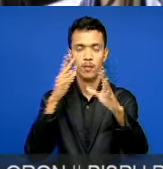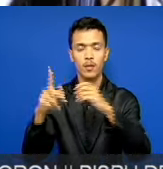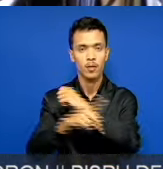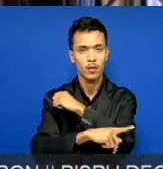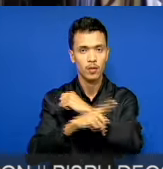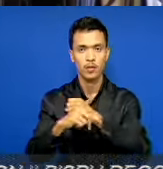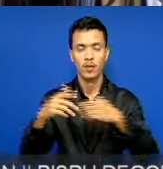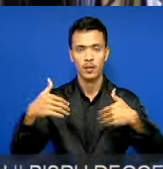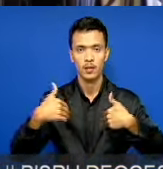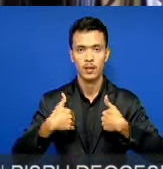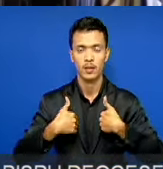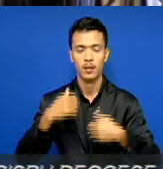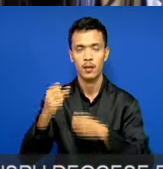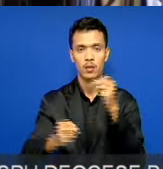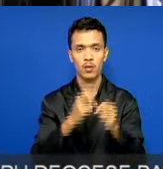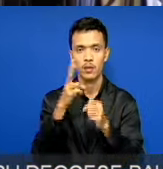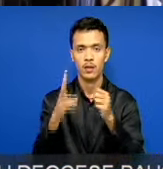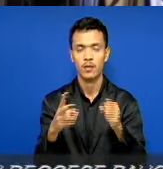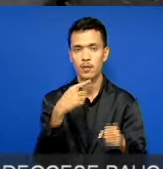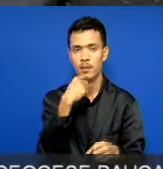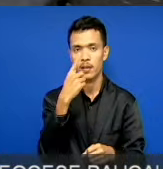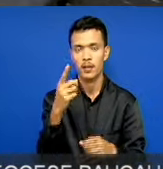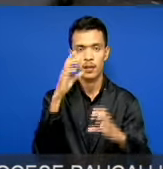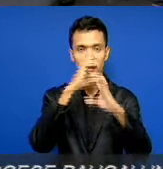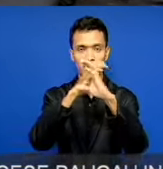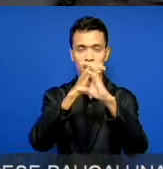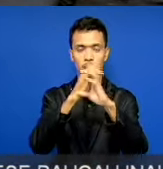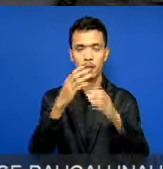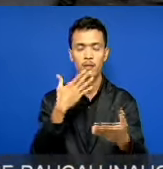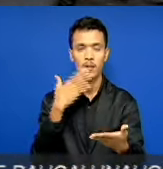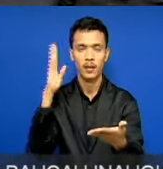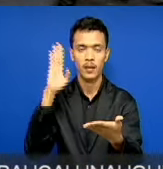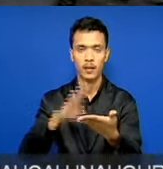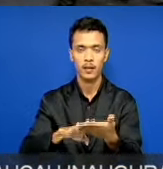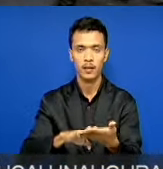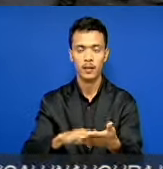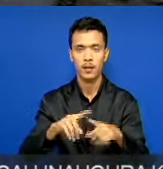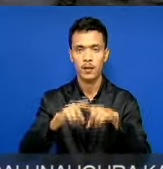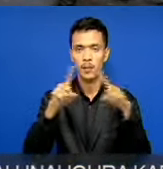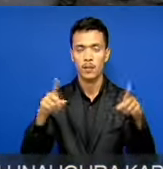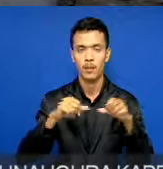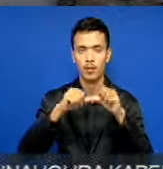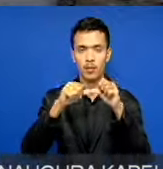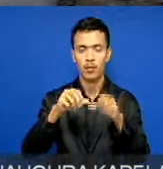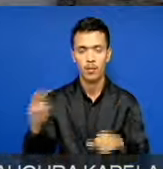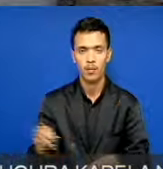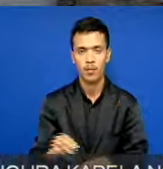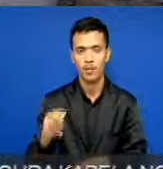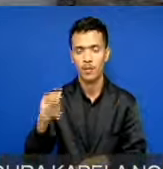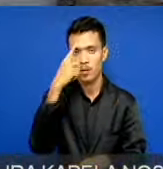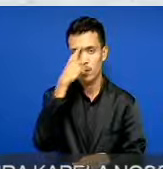a Sorinseluk, sociedade civil considera, careta sira nebe condição lá de um dia cona, mas be continua a opressão.